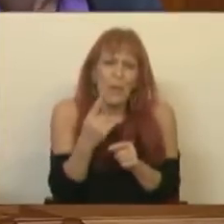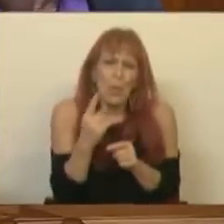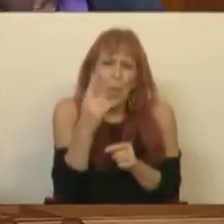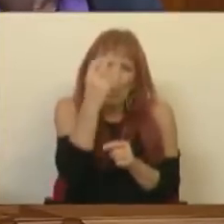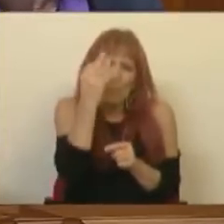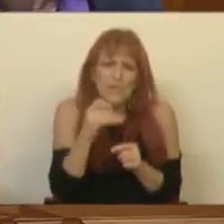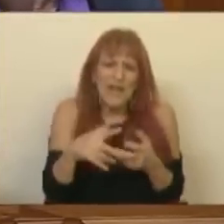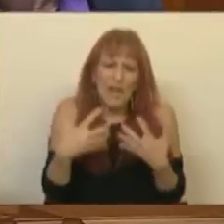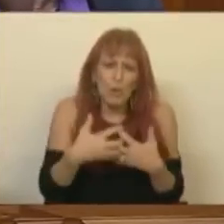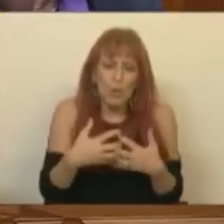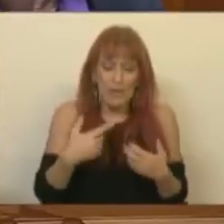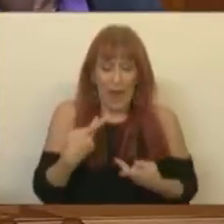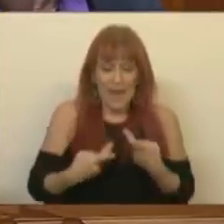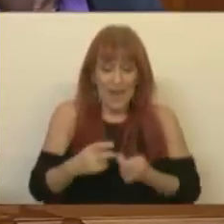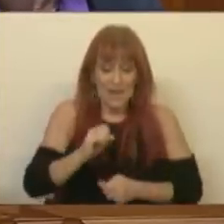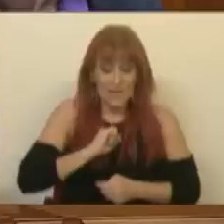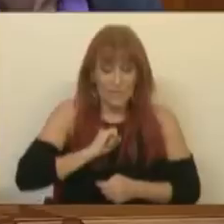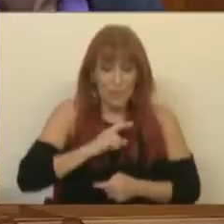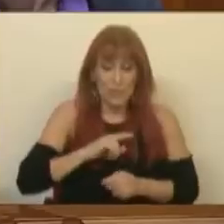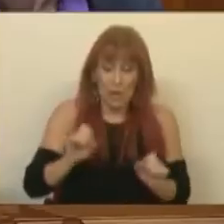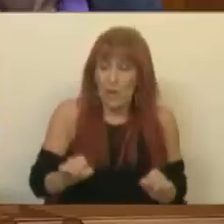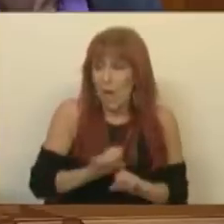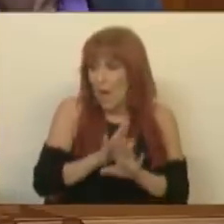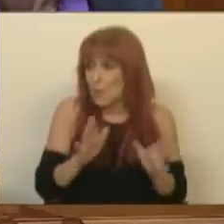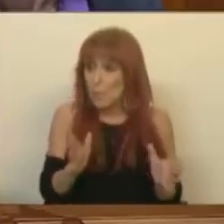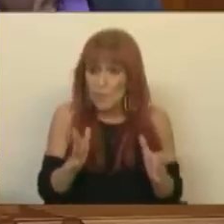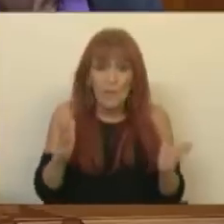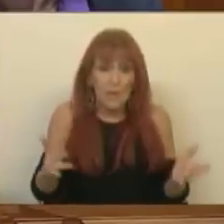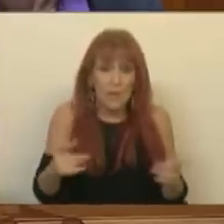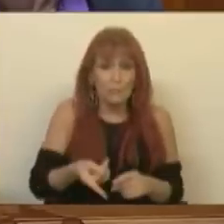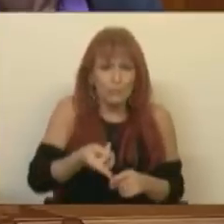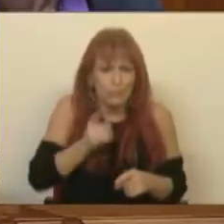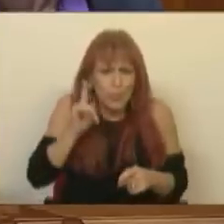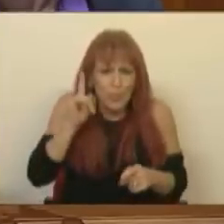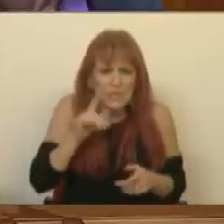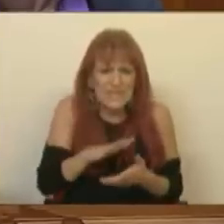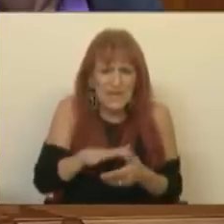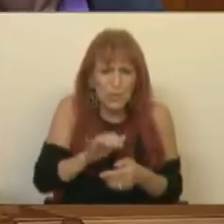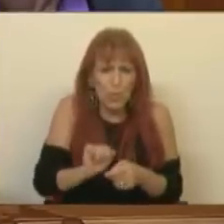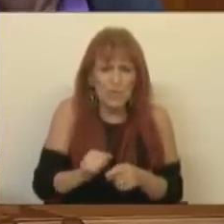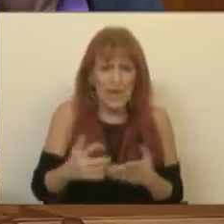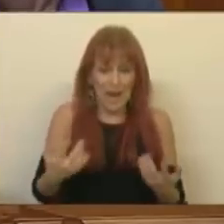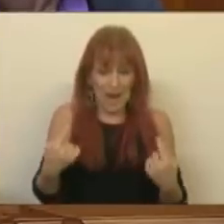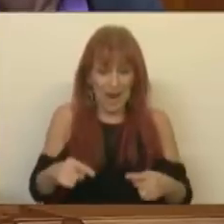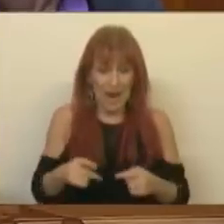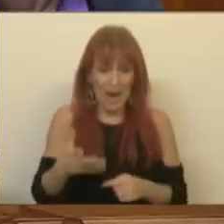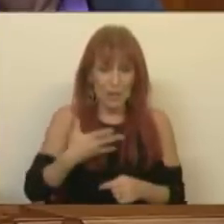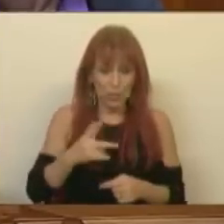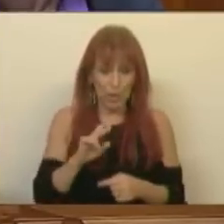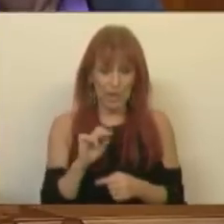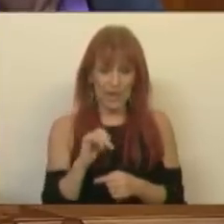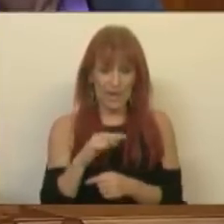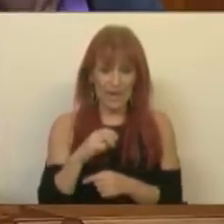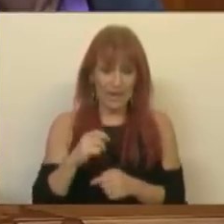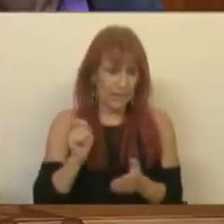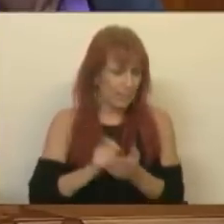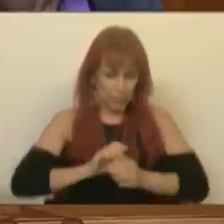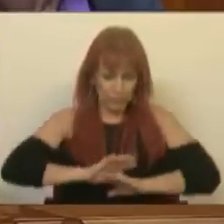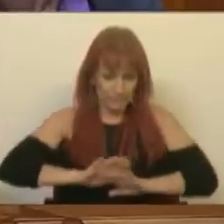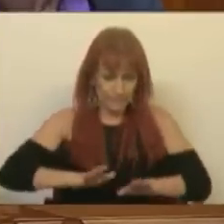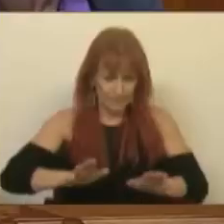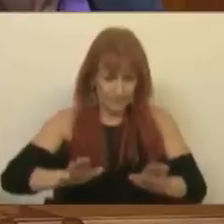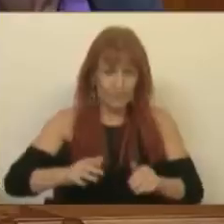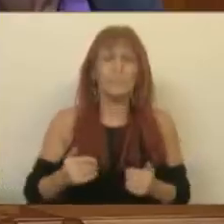mas da minha análise obviamente é ilegal a situação em que se encontra toda Rita Matos ponto